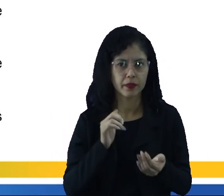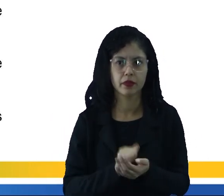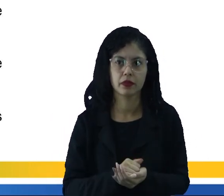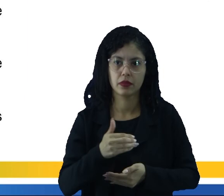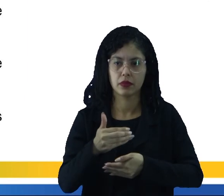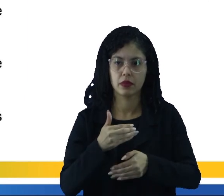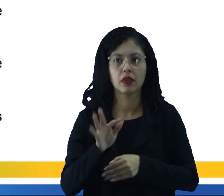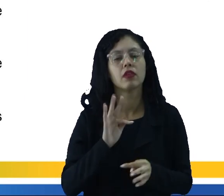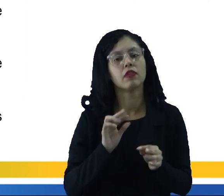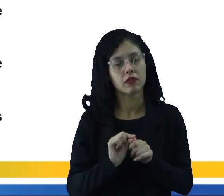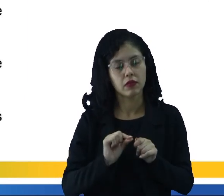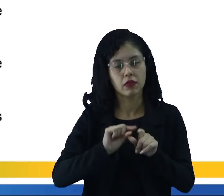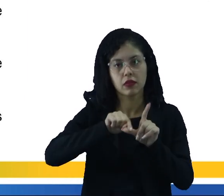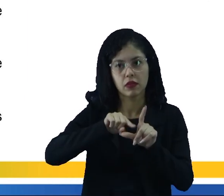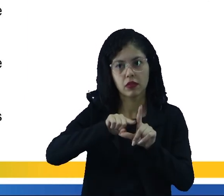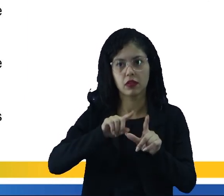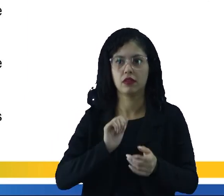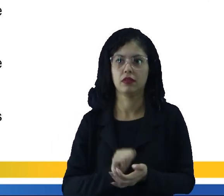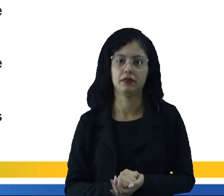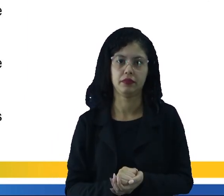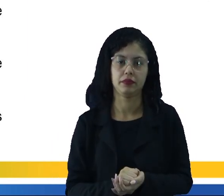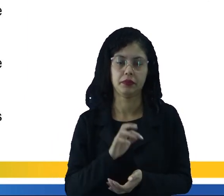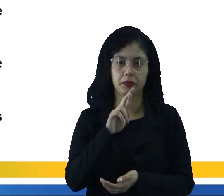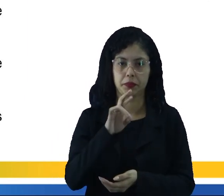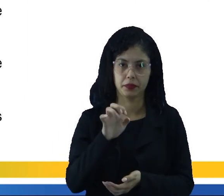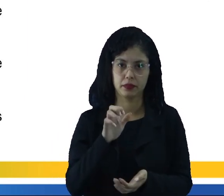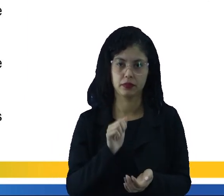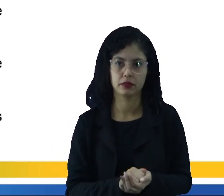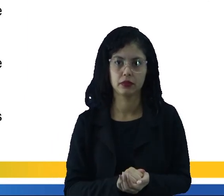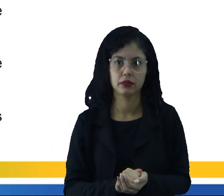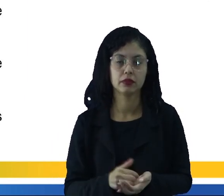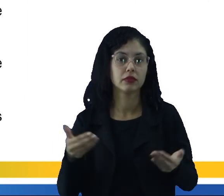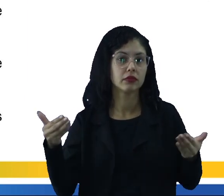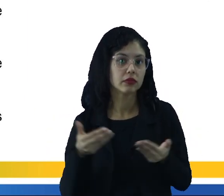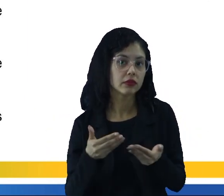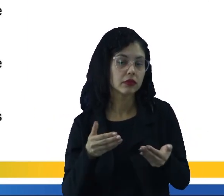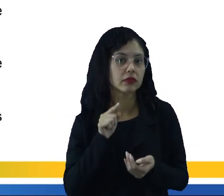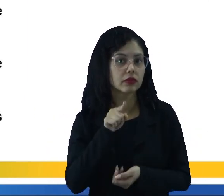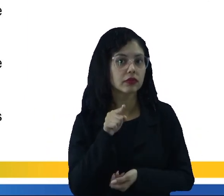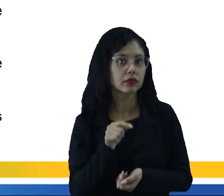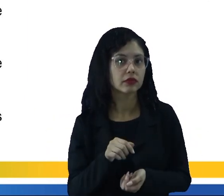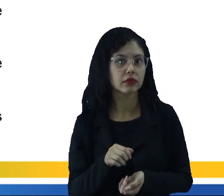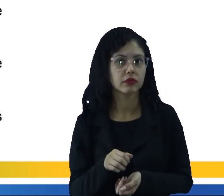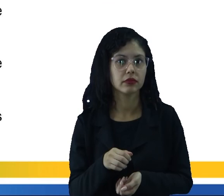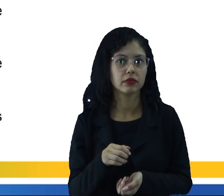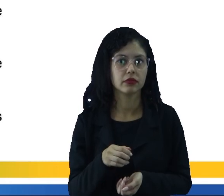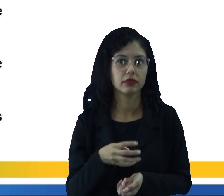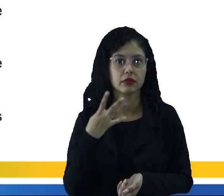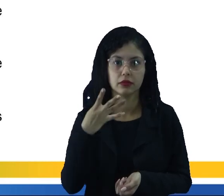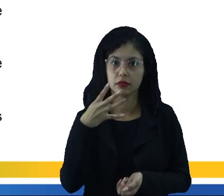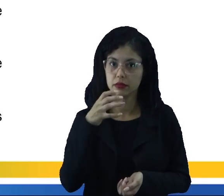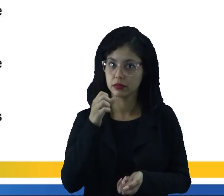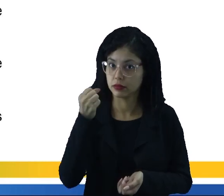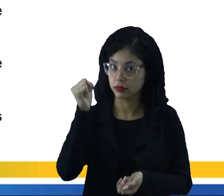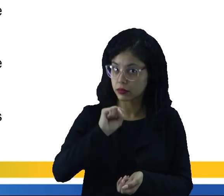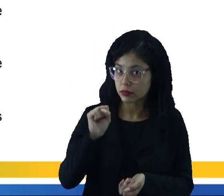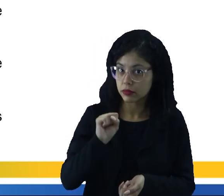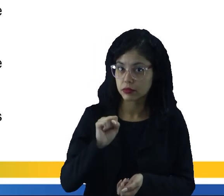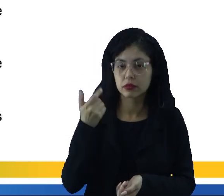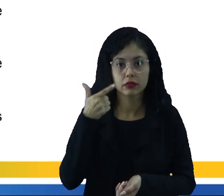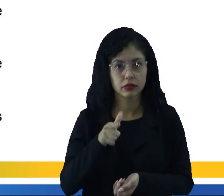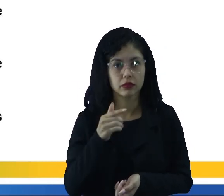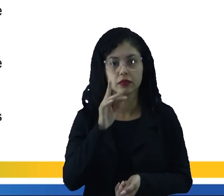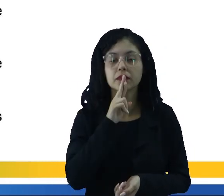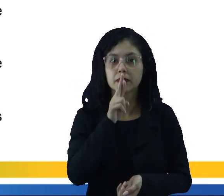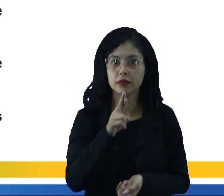paralelos e meridianos formam ângulos retos. A partir de agora, eu vou dar 4 segundos para você conseguir